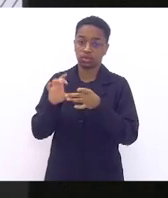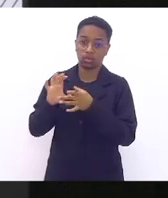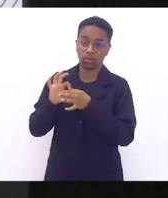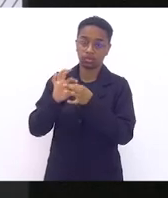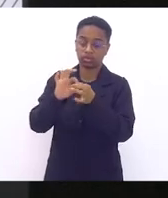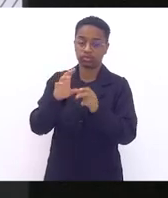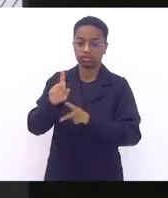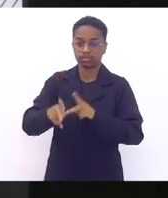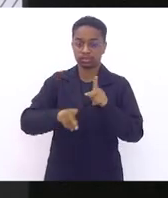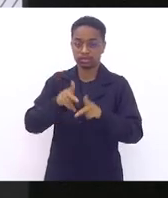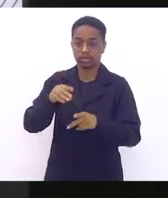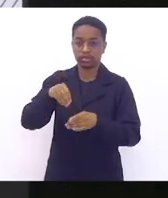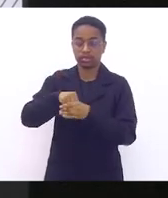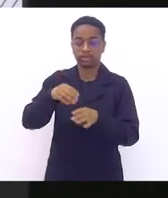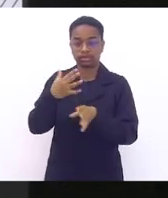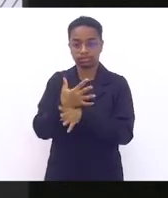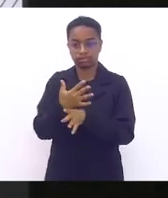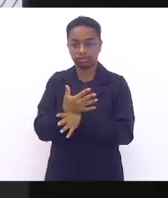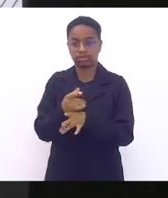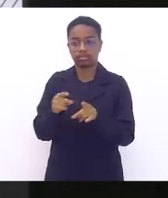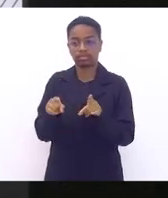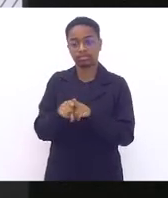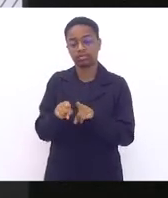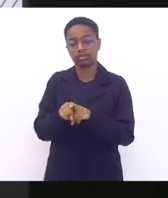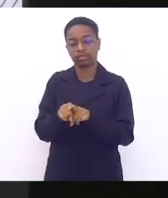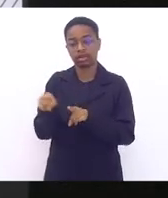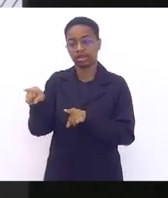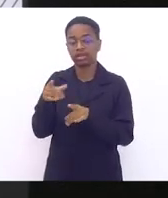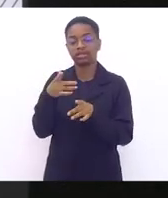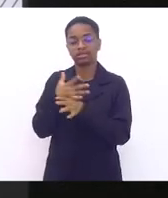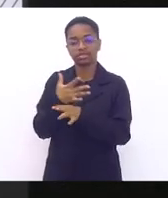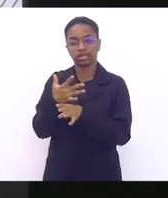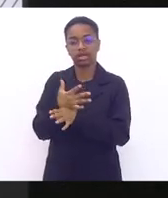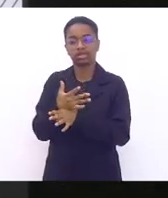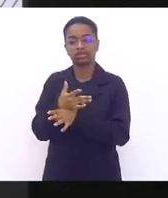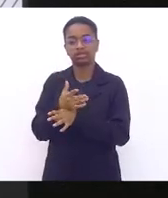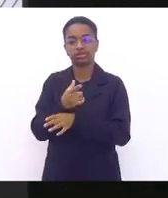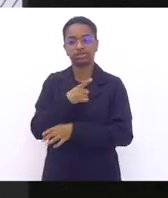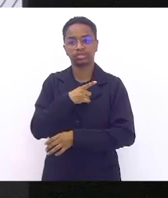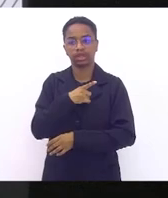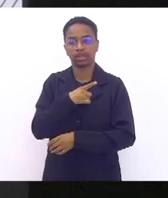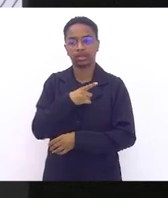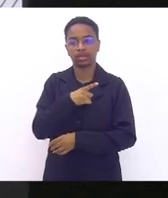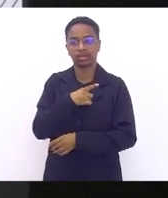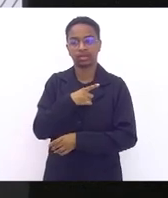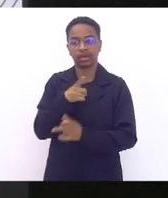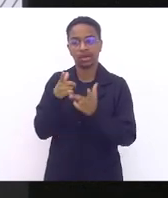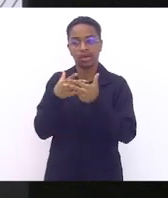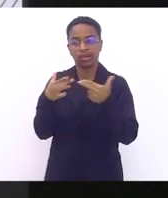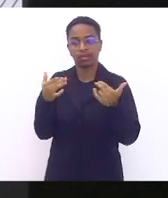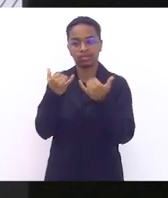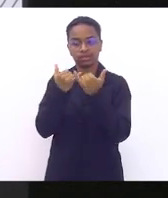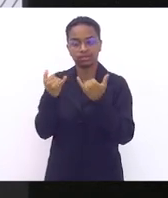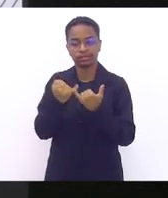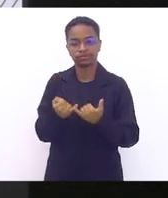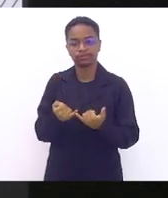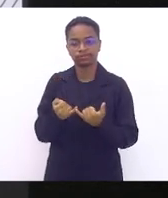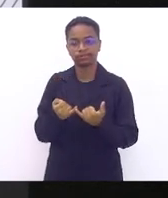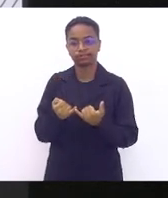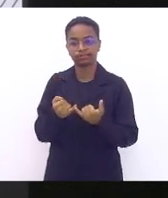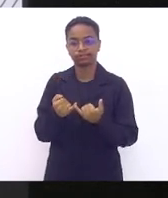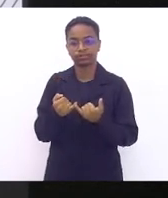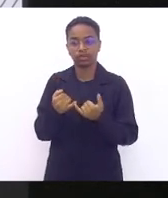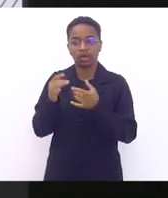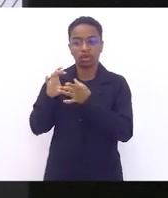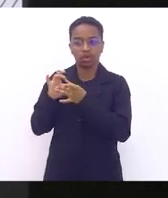população do município, automaticamente, e é também uma cidade que tem situações que se assemelham ao